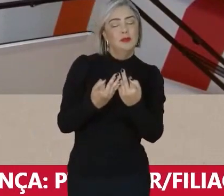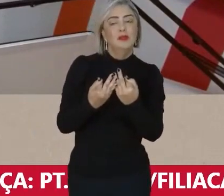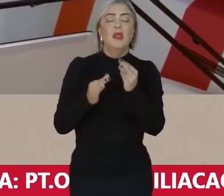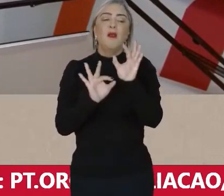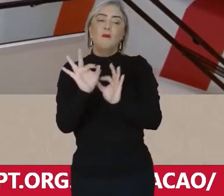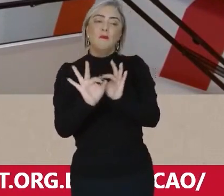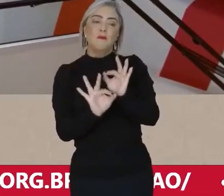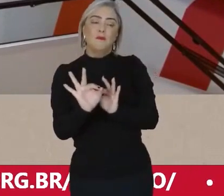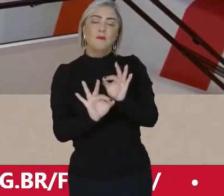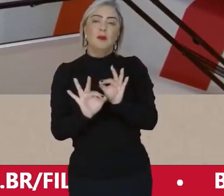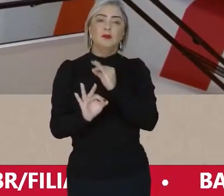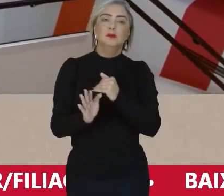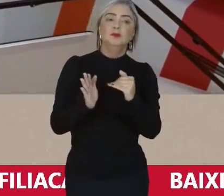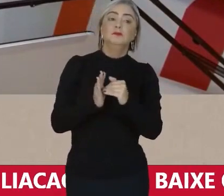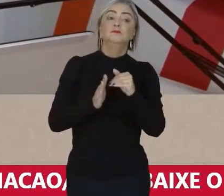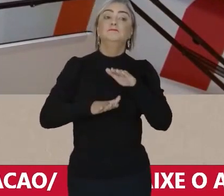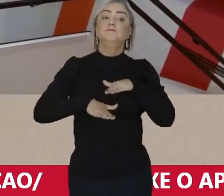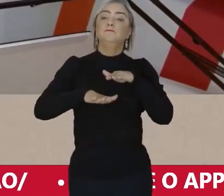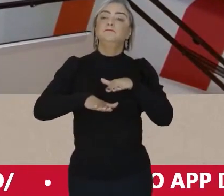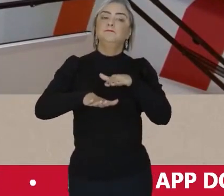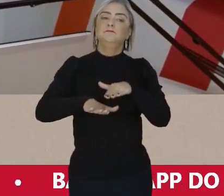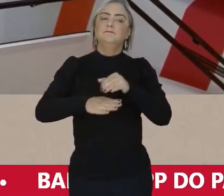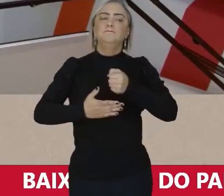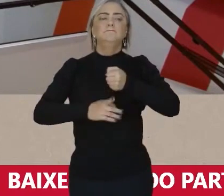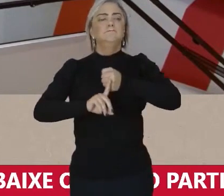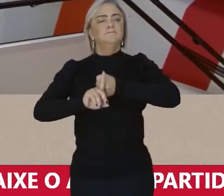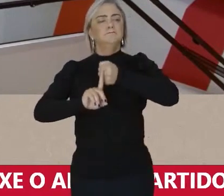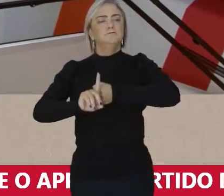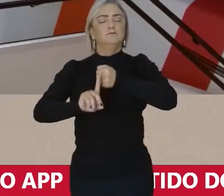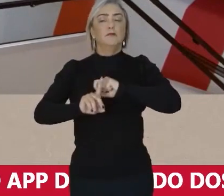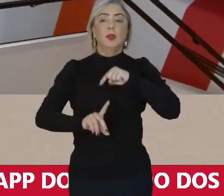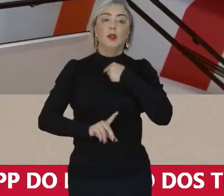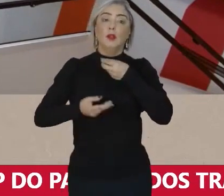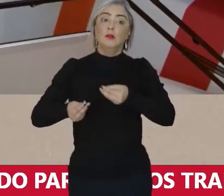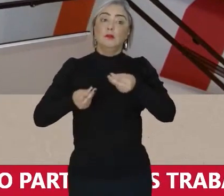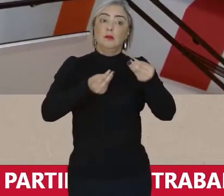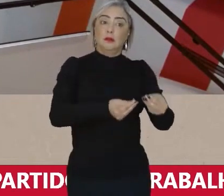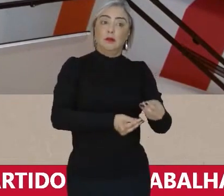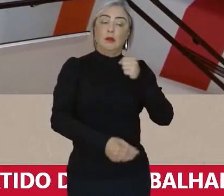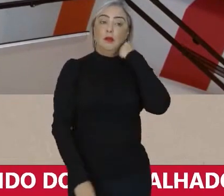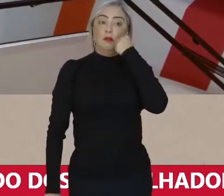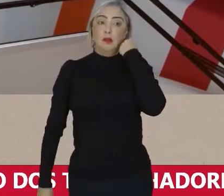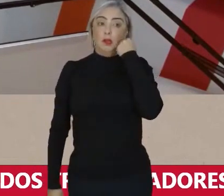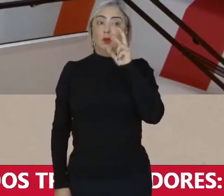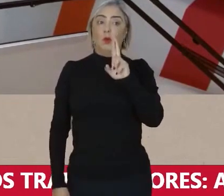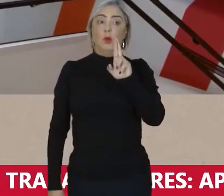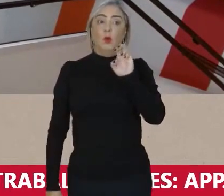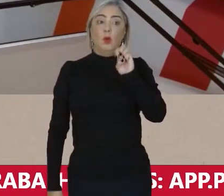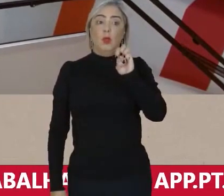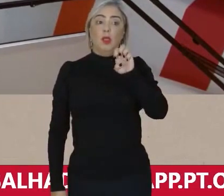a organização de todo esse movimento em reivindicações. Aliás, nós entregamos ao senador Renan Calheiros,